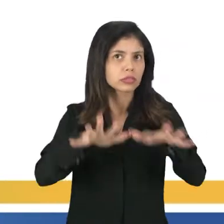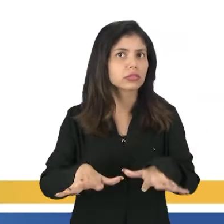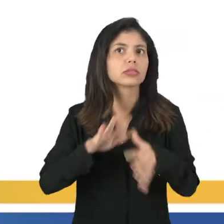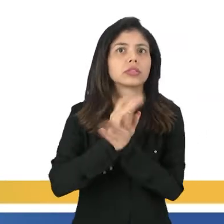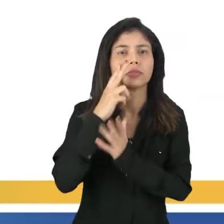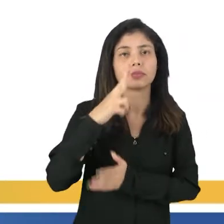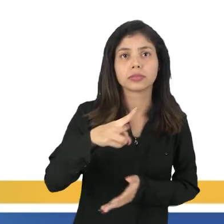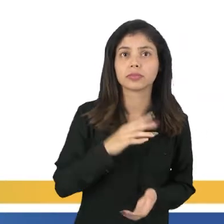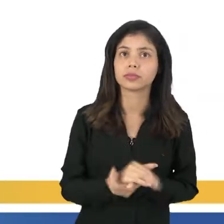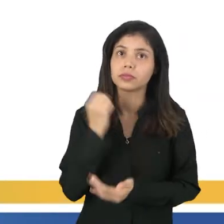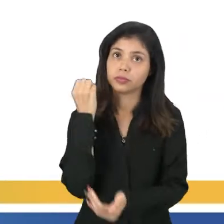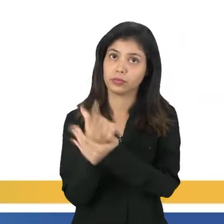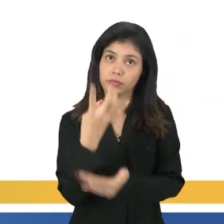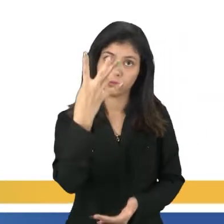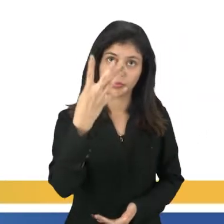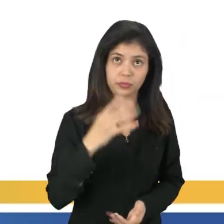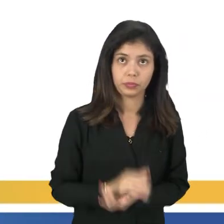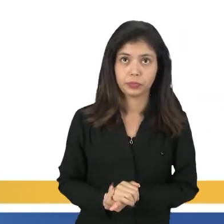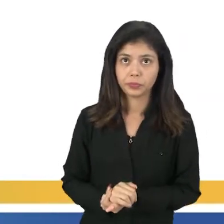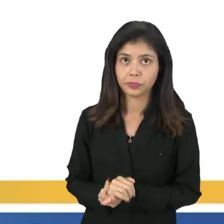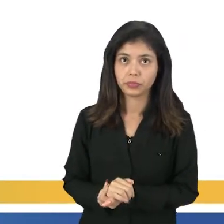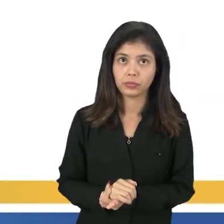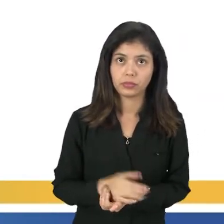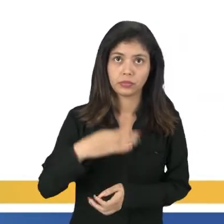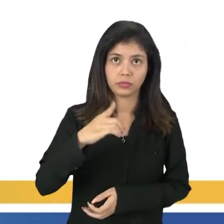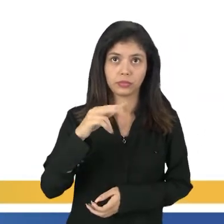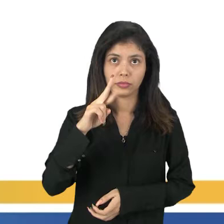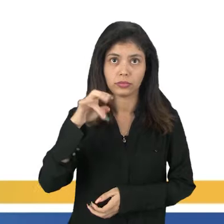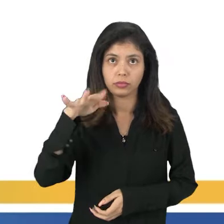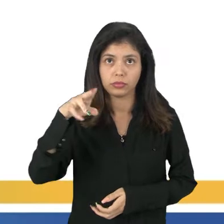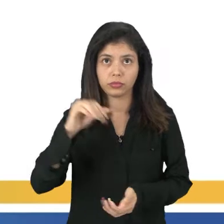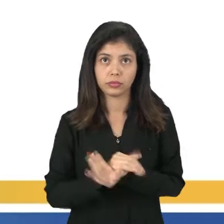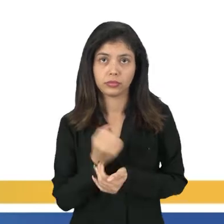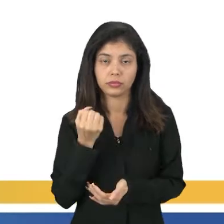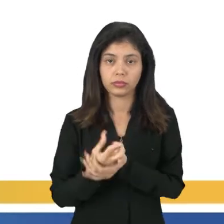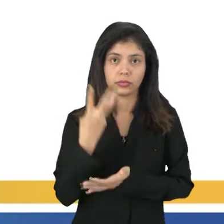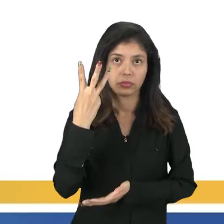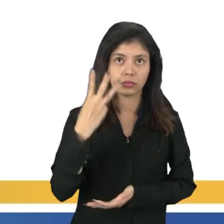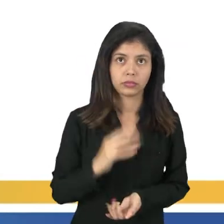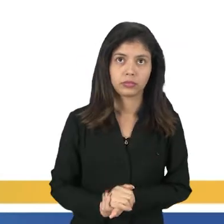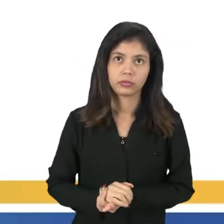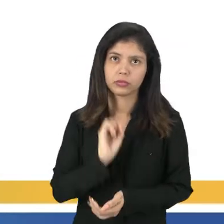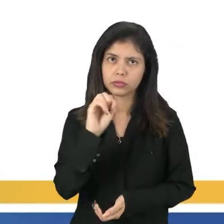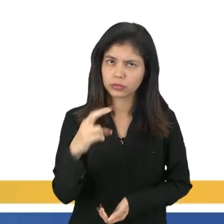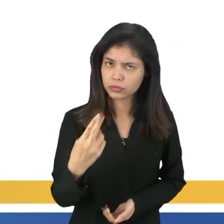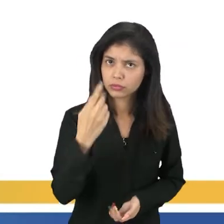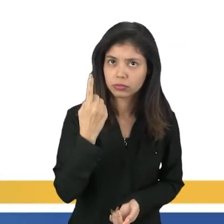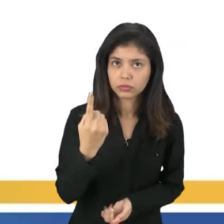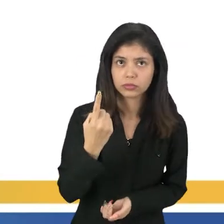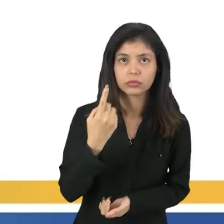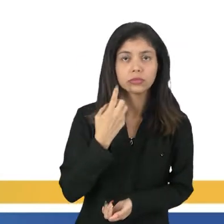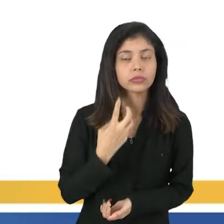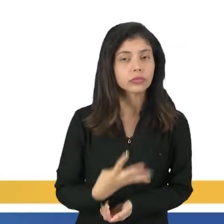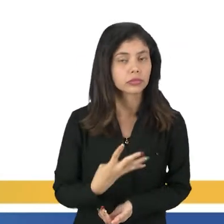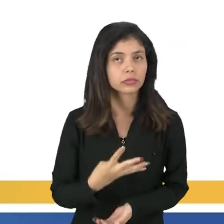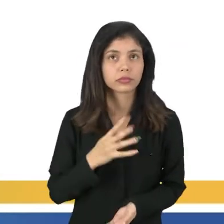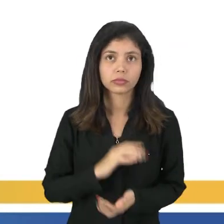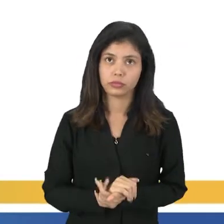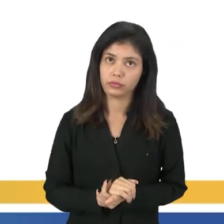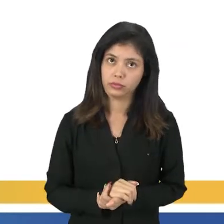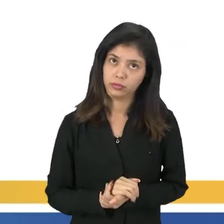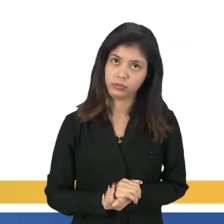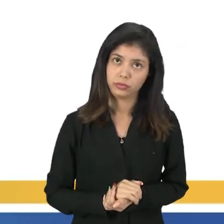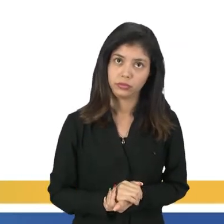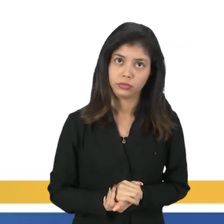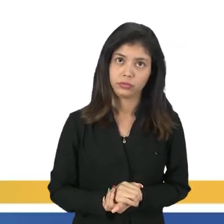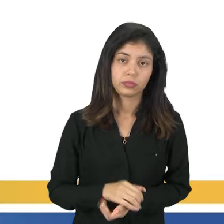viram e compraram 4 detergentes pelo preço de 3, ou seja, um dos 4